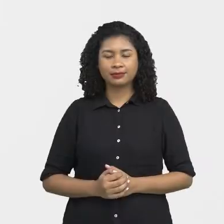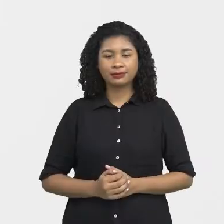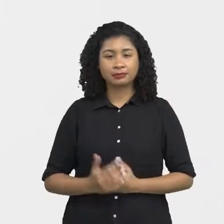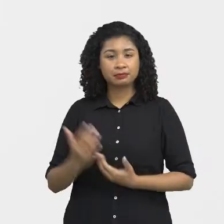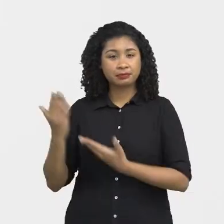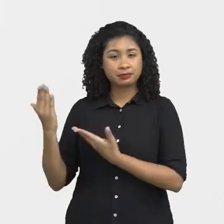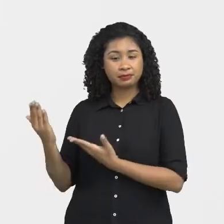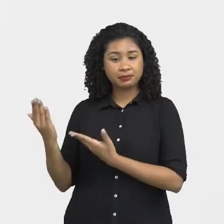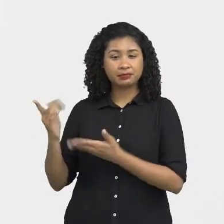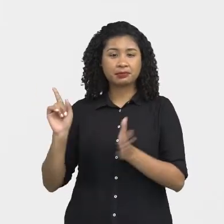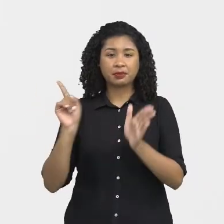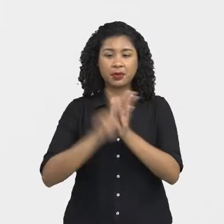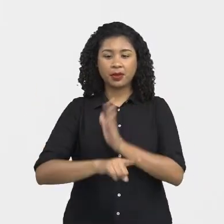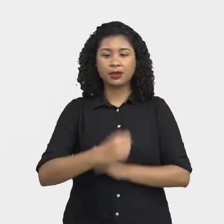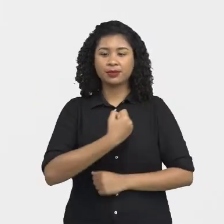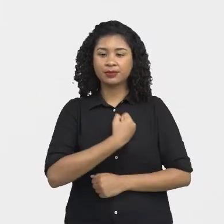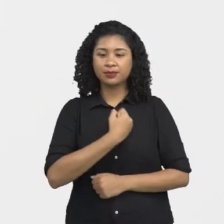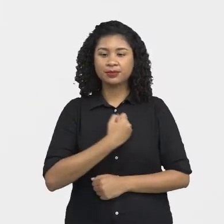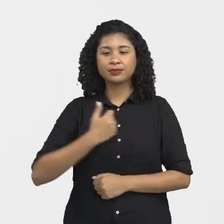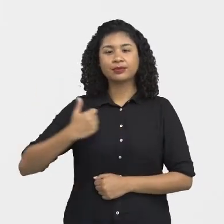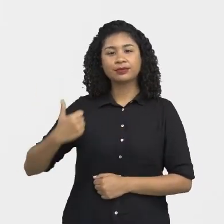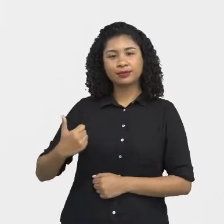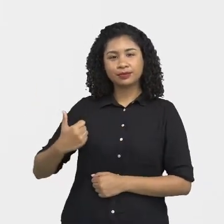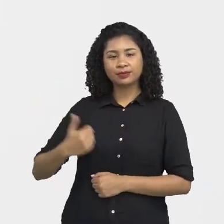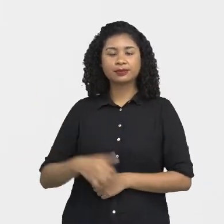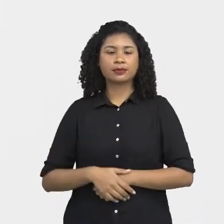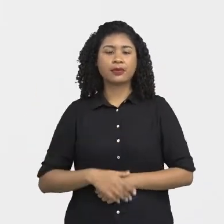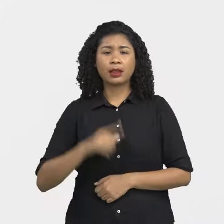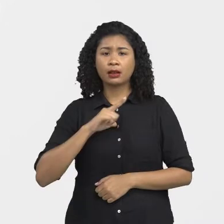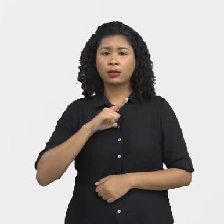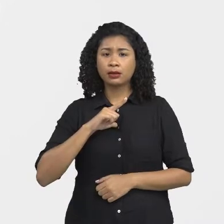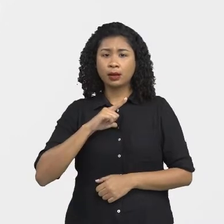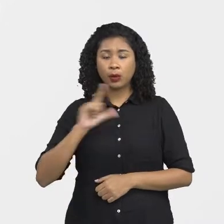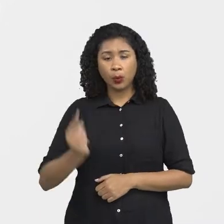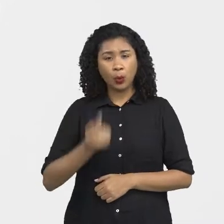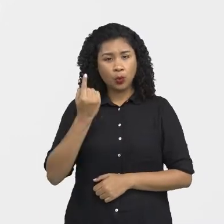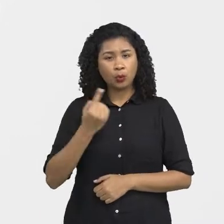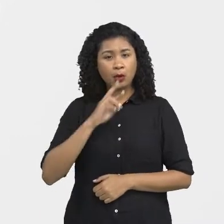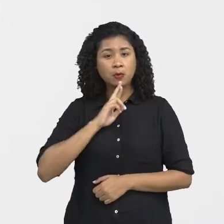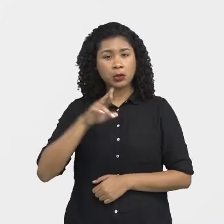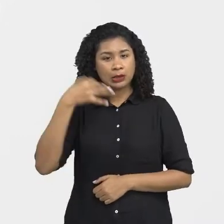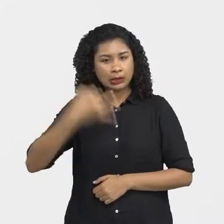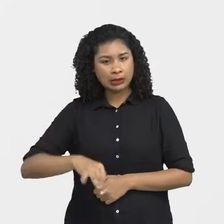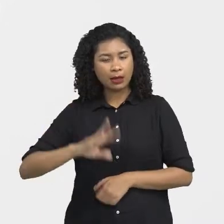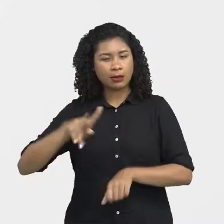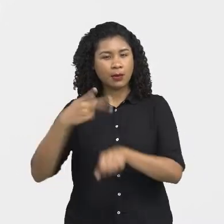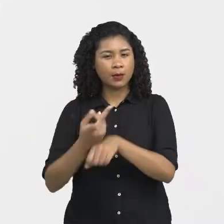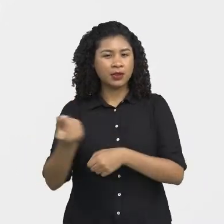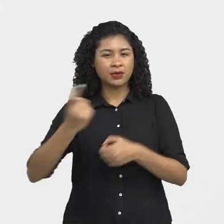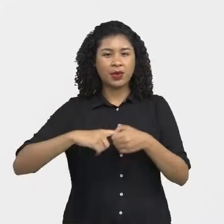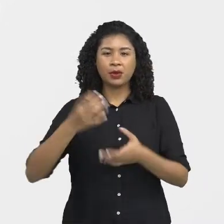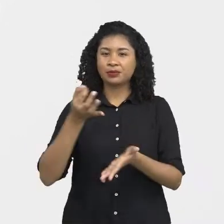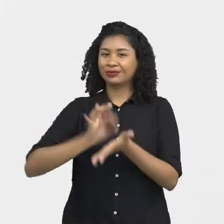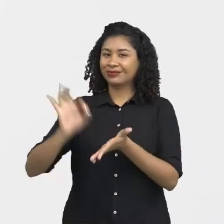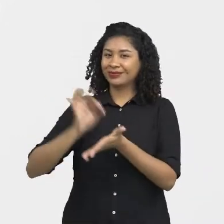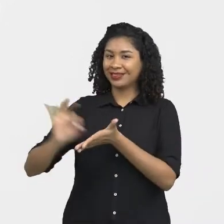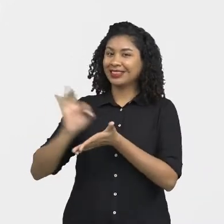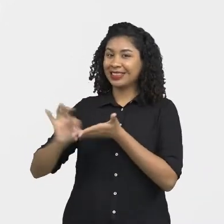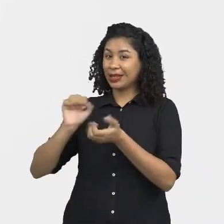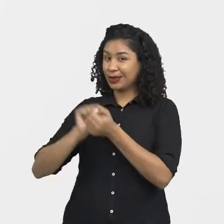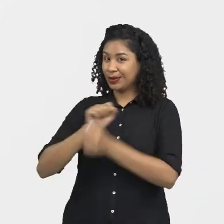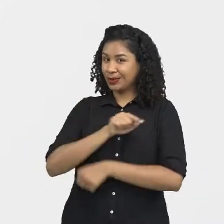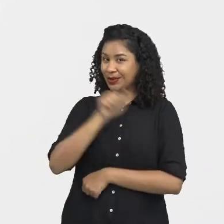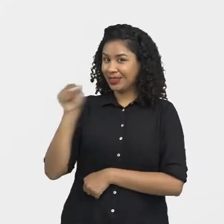Essa é a nossa questão de número 1. Só tem uma alternativa correta. Daqui a pouquinho a gente retorna para fazer a correção junto